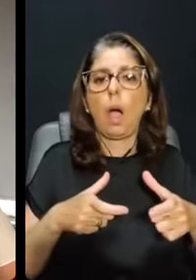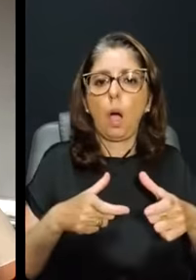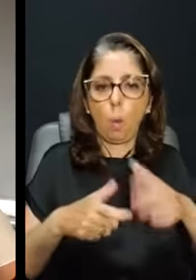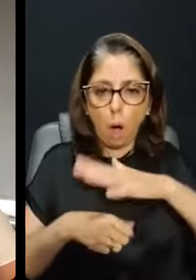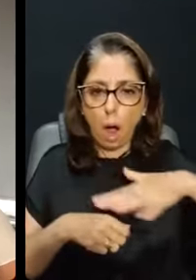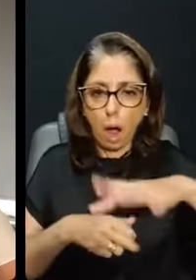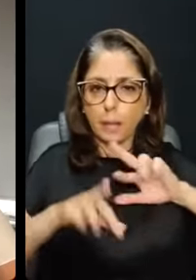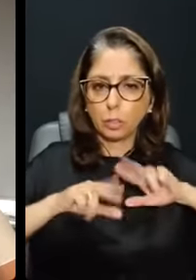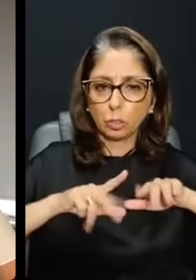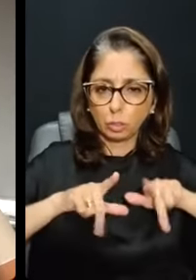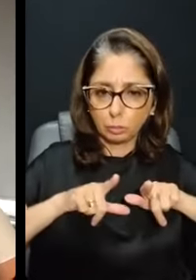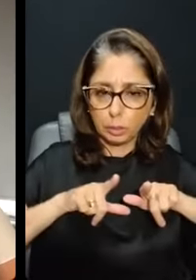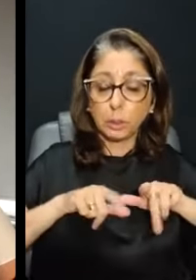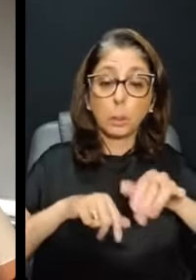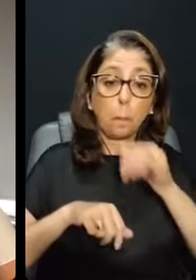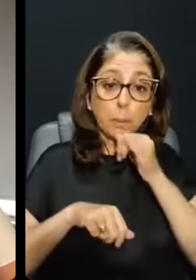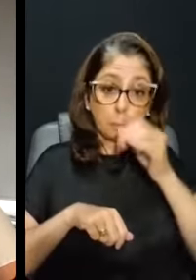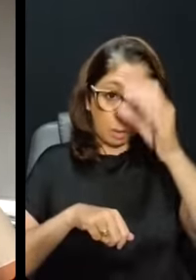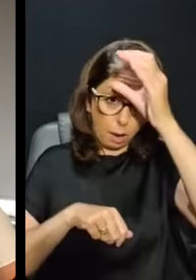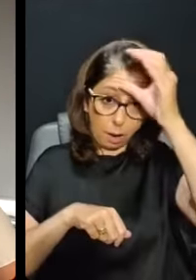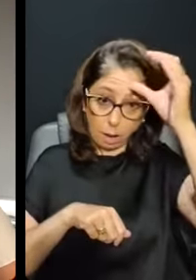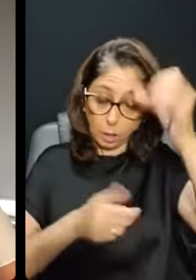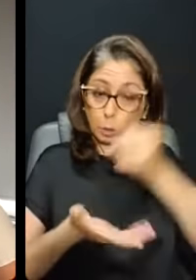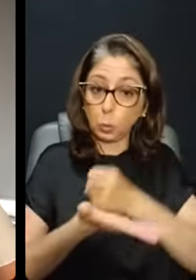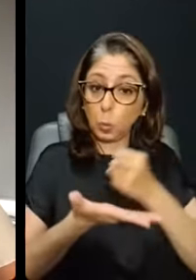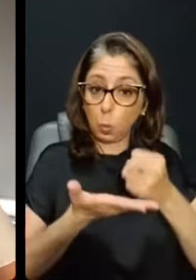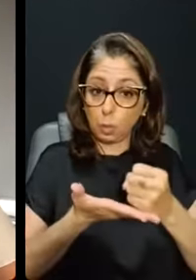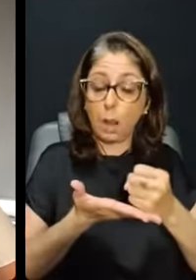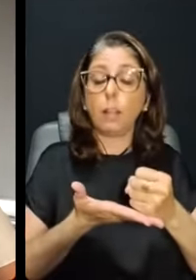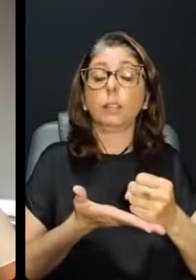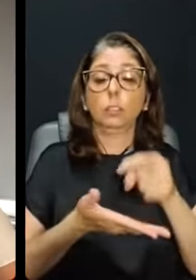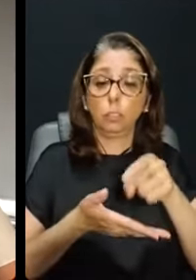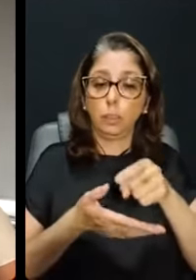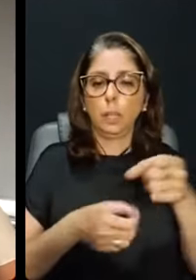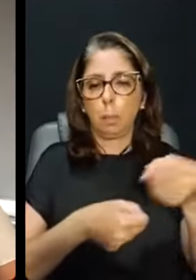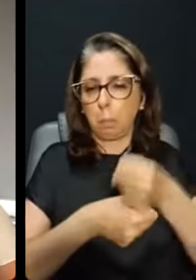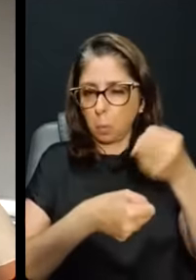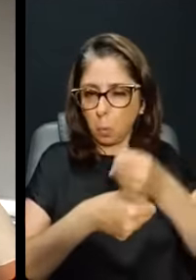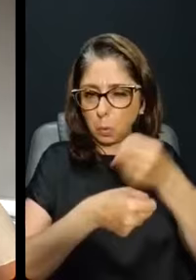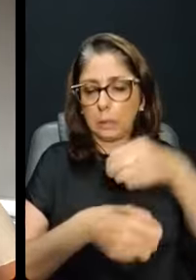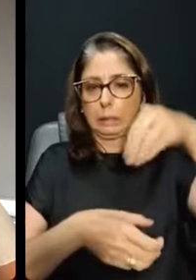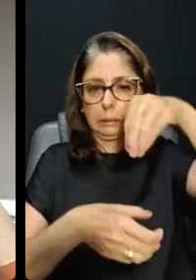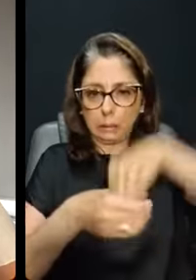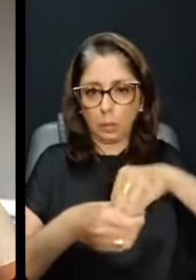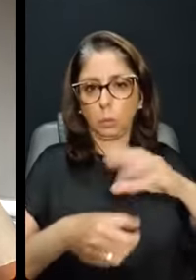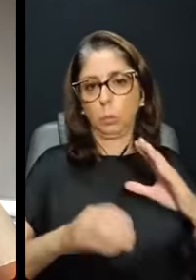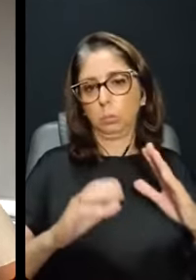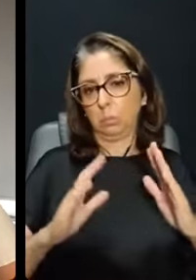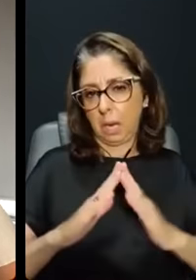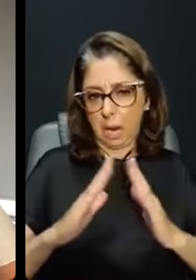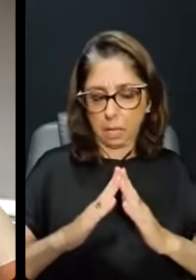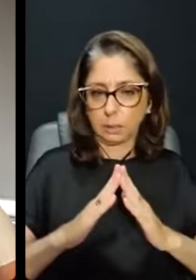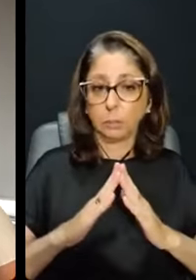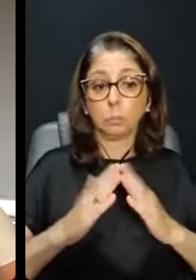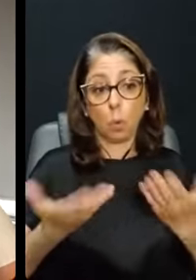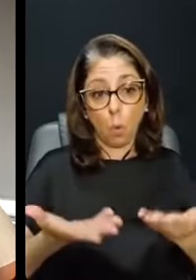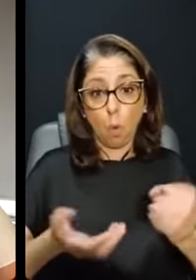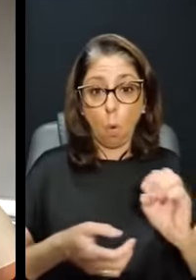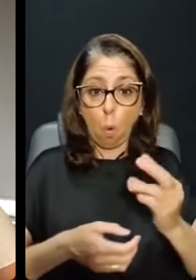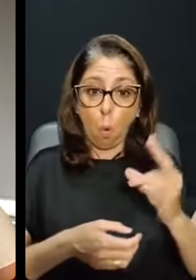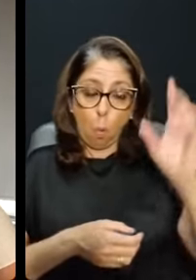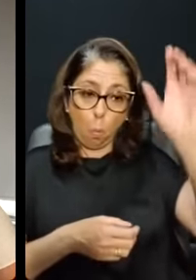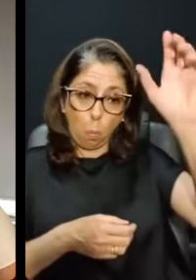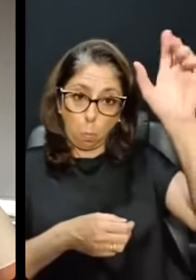num cliente que te contrata para reformar a casa dele, por exemplo, sendo uma pessoa com deficiência ou pais de pessoas com deficiência. Ele pode